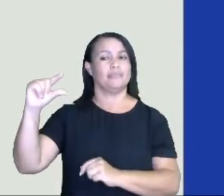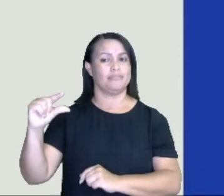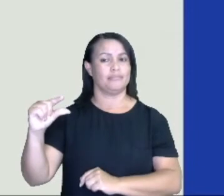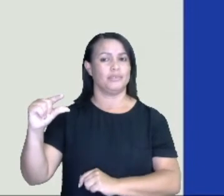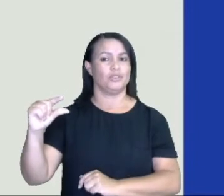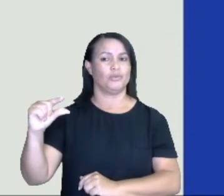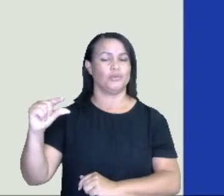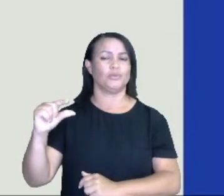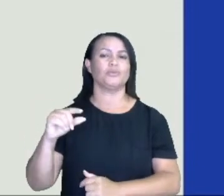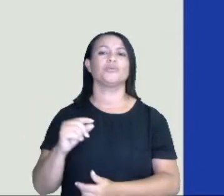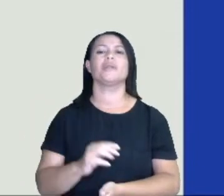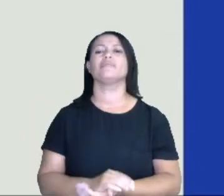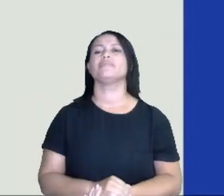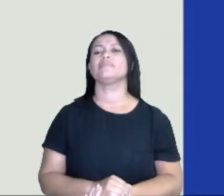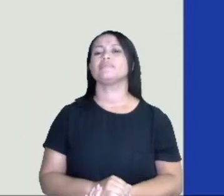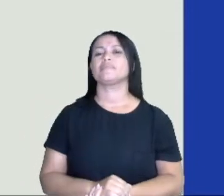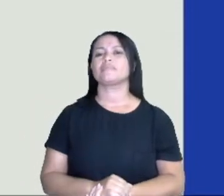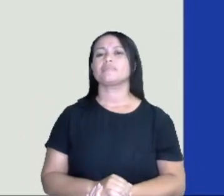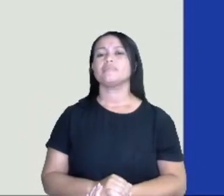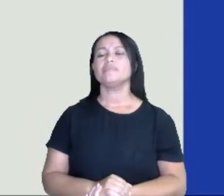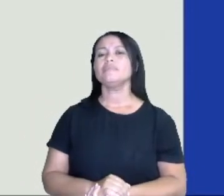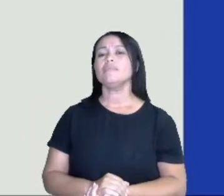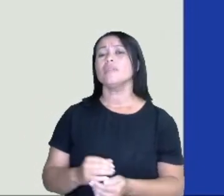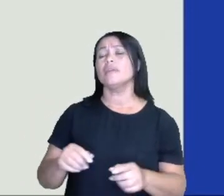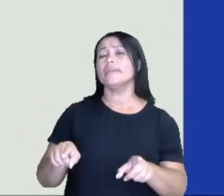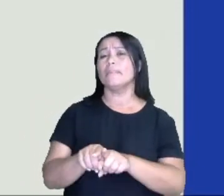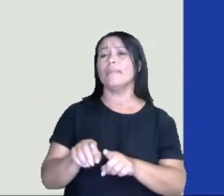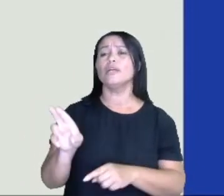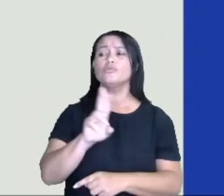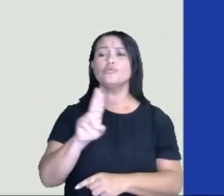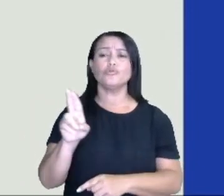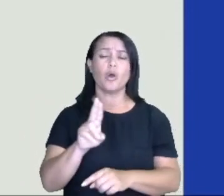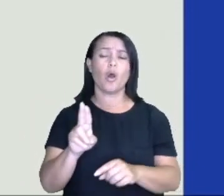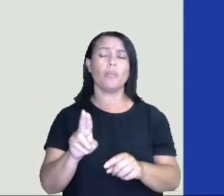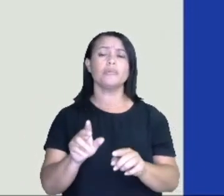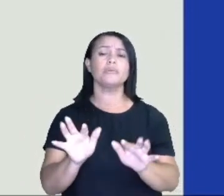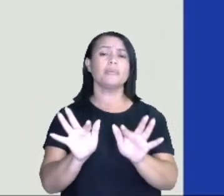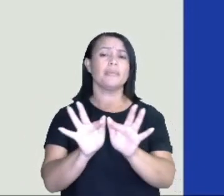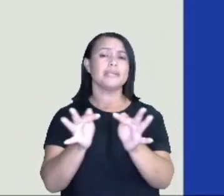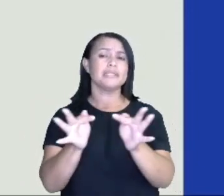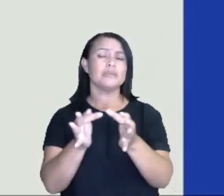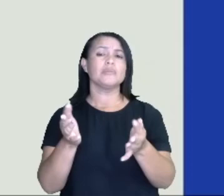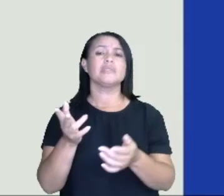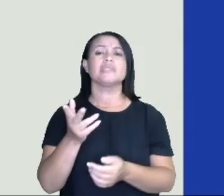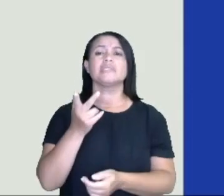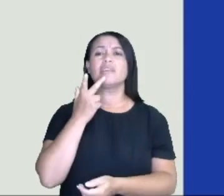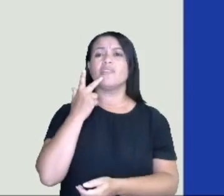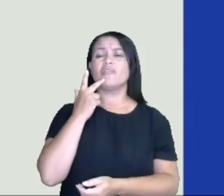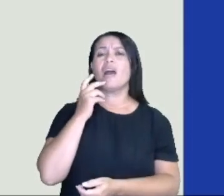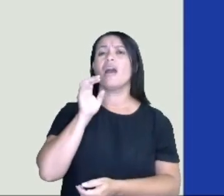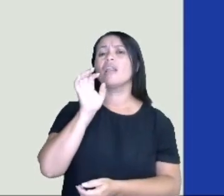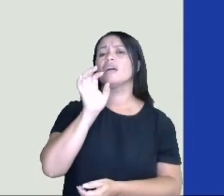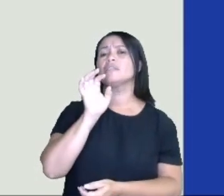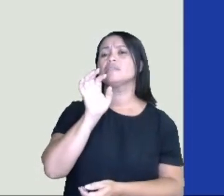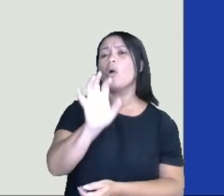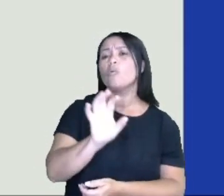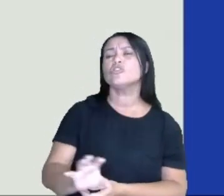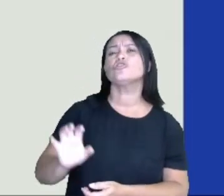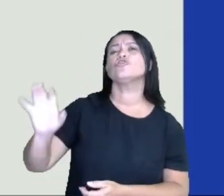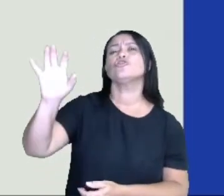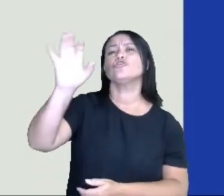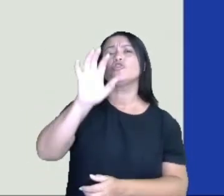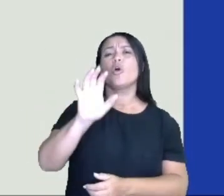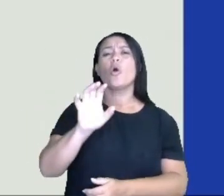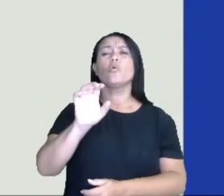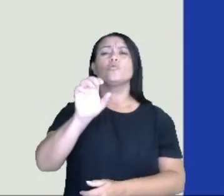a letra minúscula. Nos nomes comuns que acompanham regiões de nomes geográficos, né?